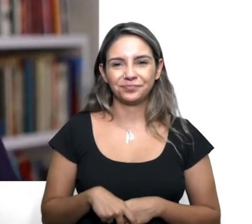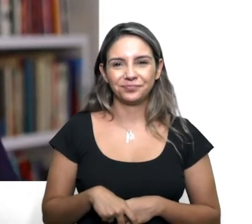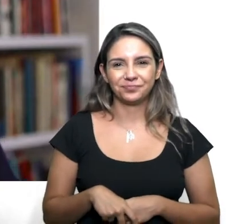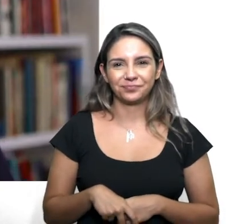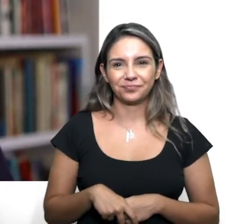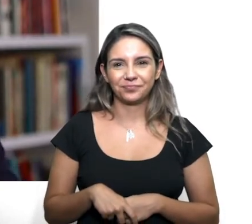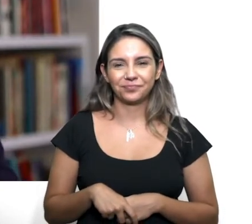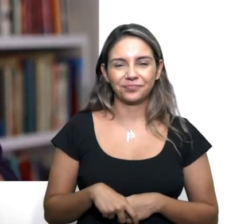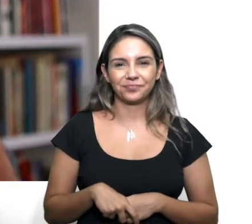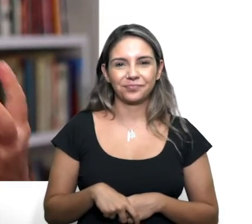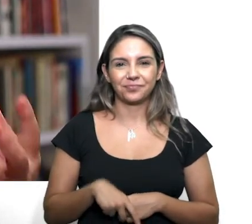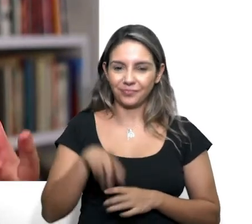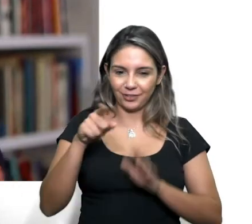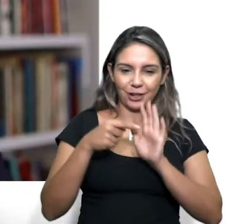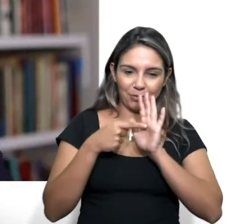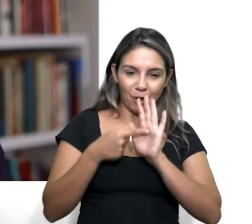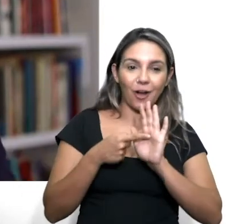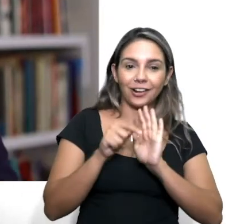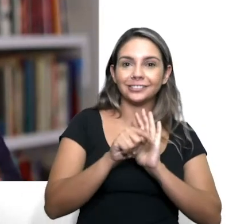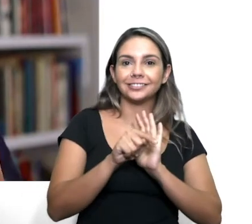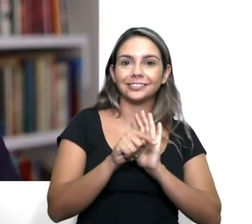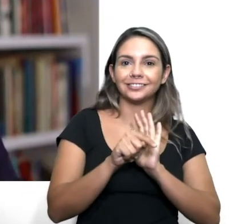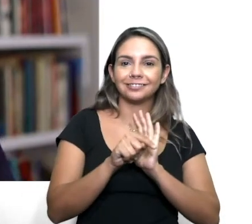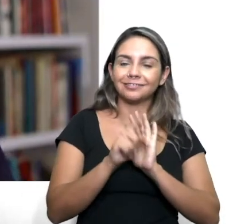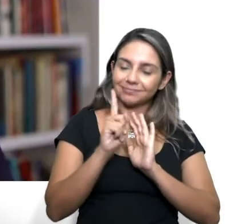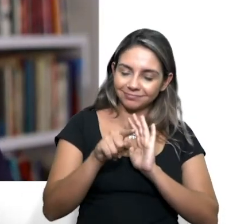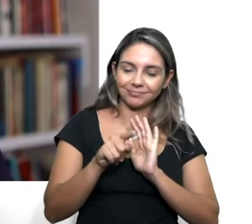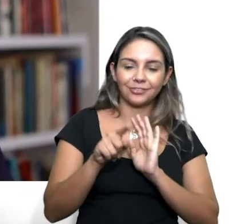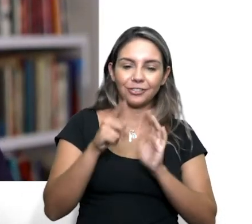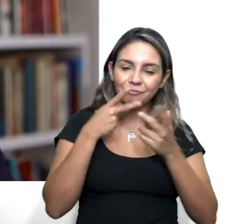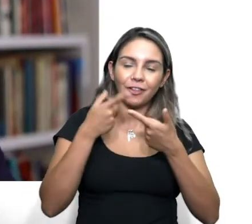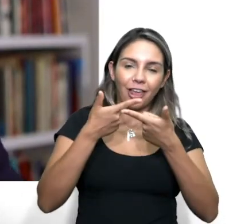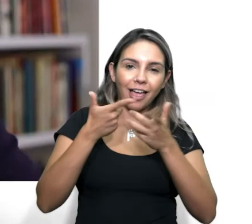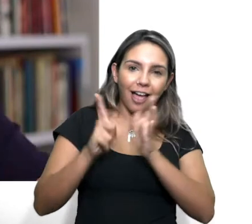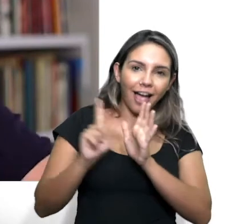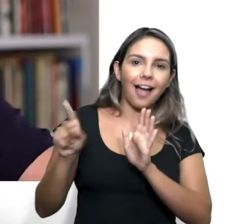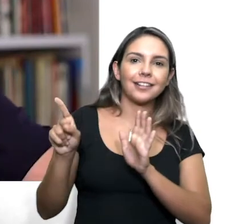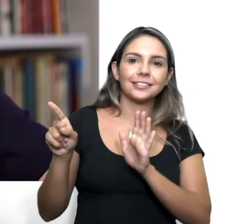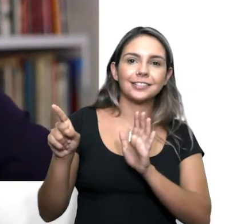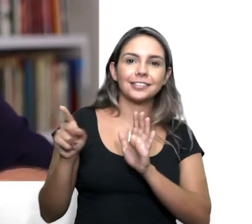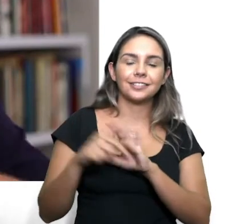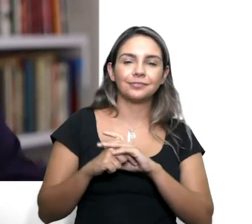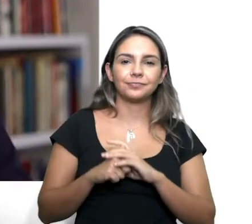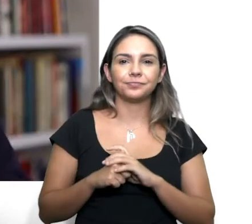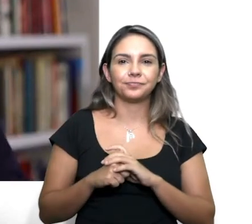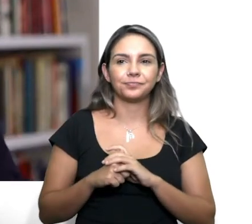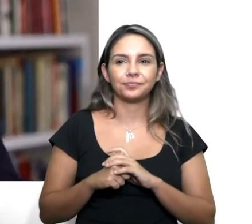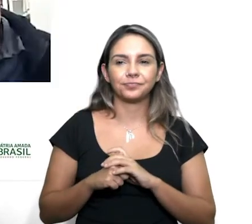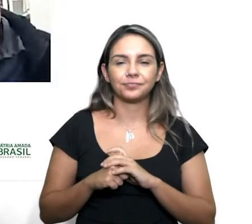Eu acho que essa ilustração é a ilustração dessa